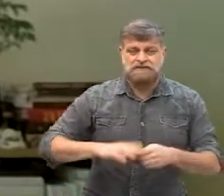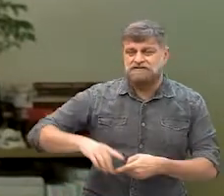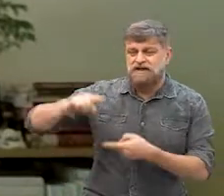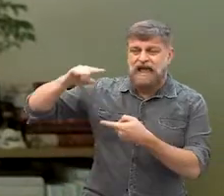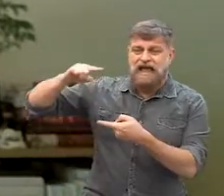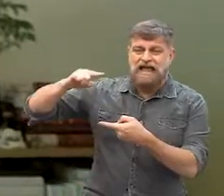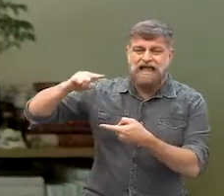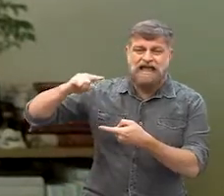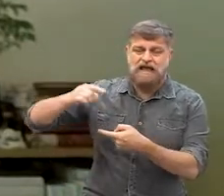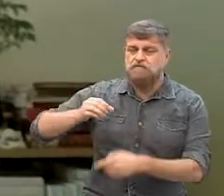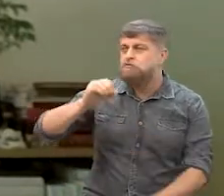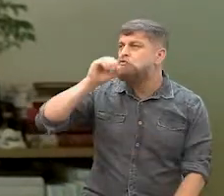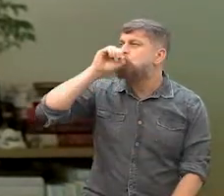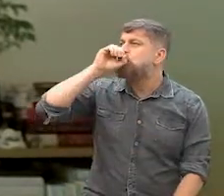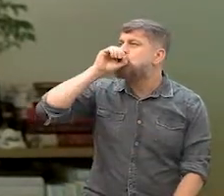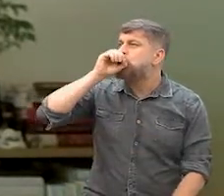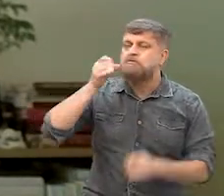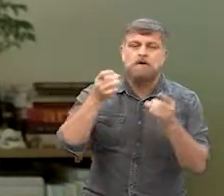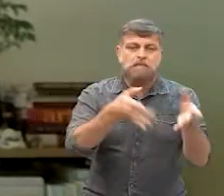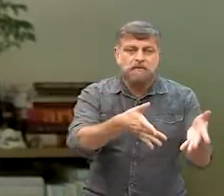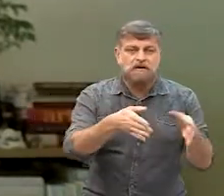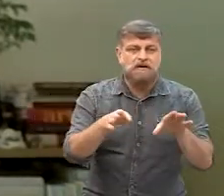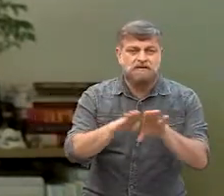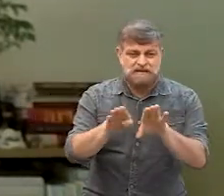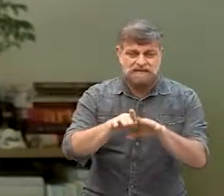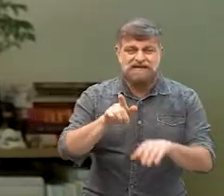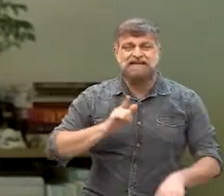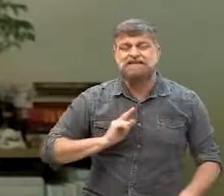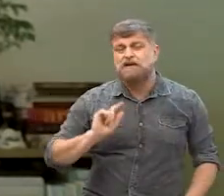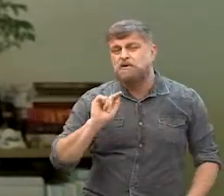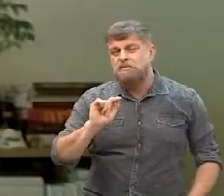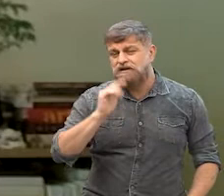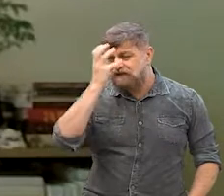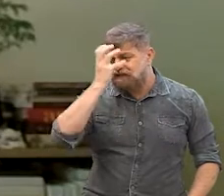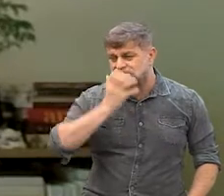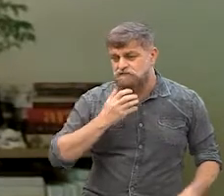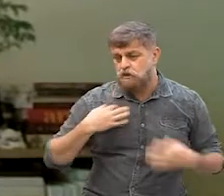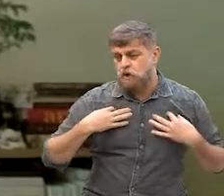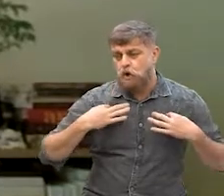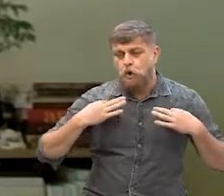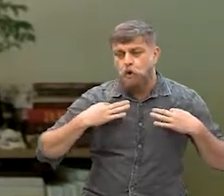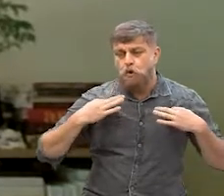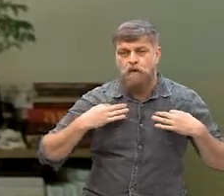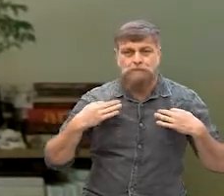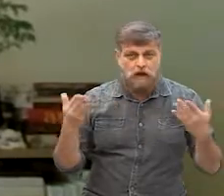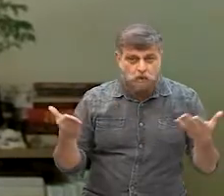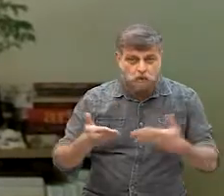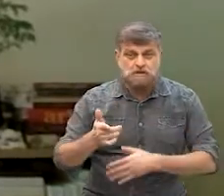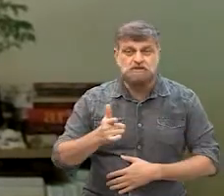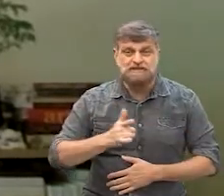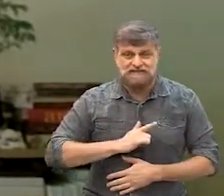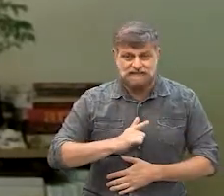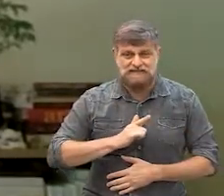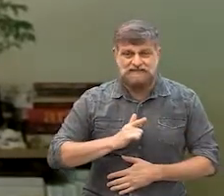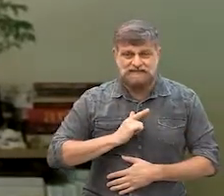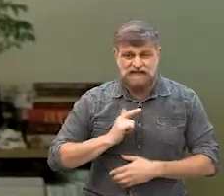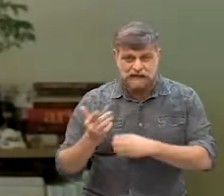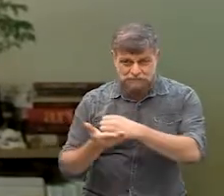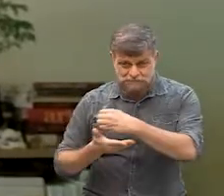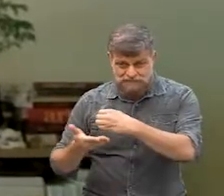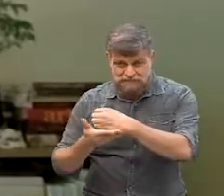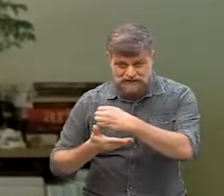PET que é mal descartada, né? A gente tem um exemplo muito sério das roupas que hoje utilizam tecido de origem,